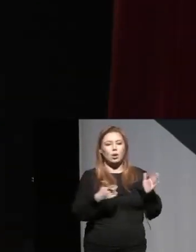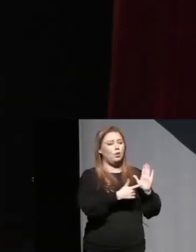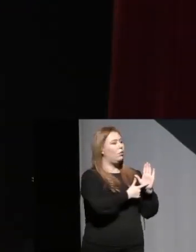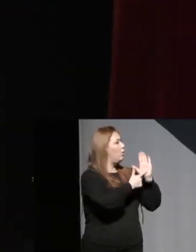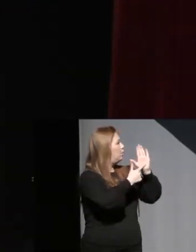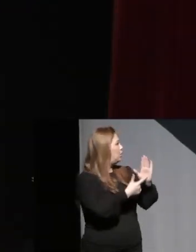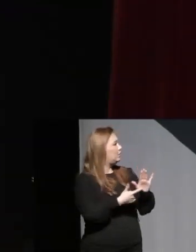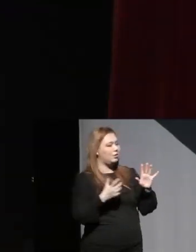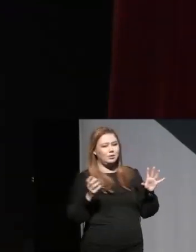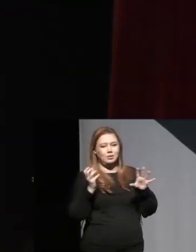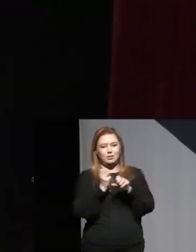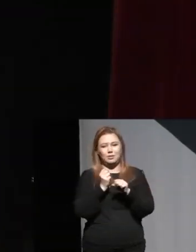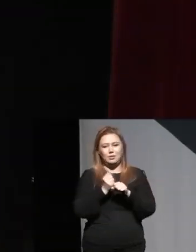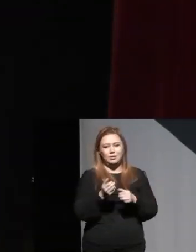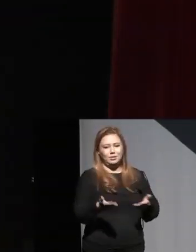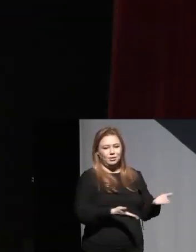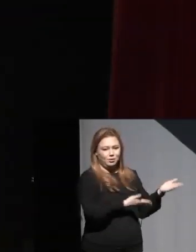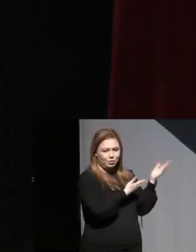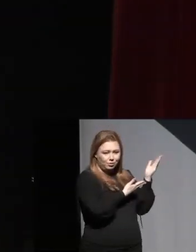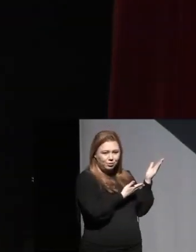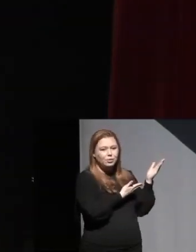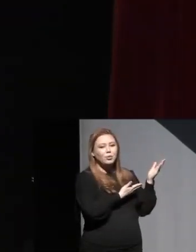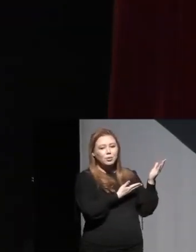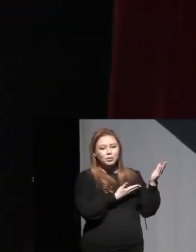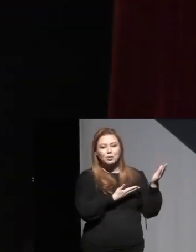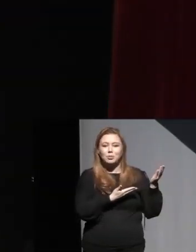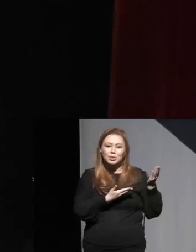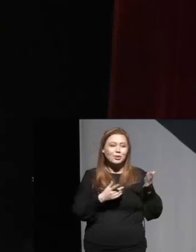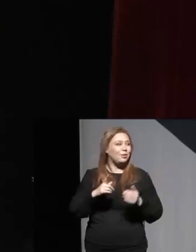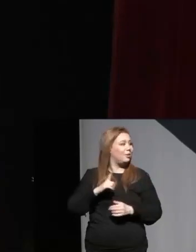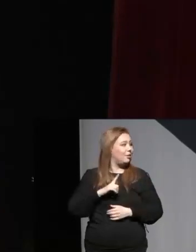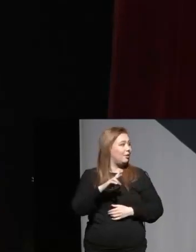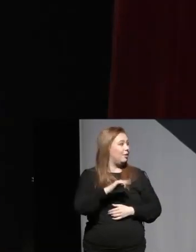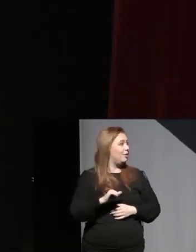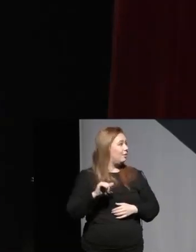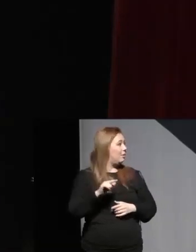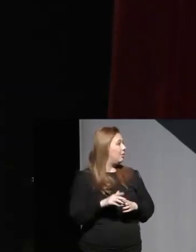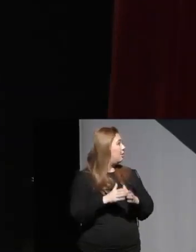números, a arrecadação tributária ela vem crescendo